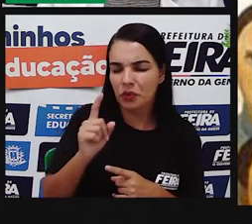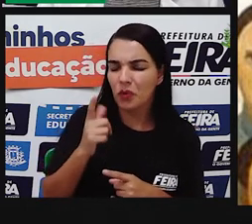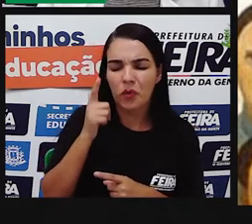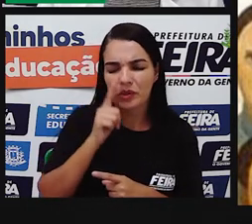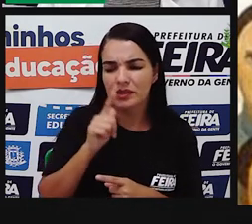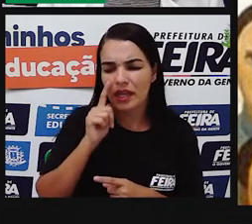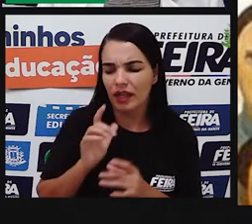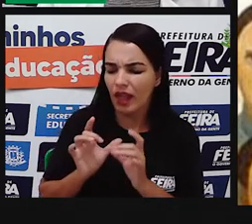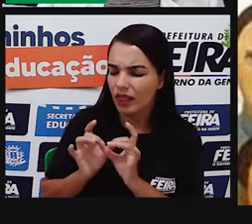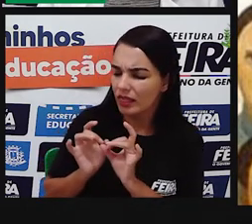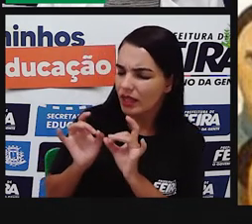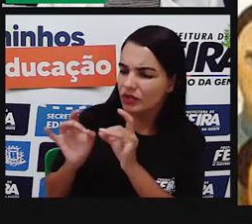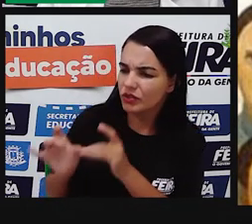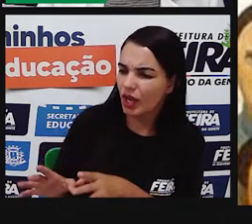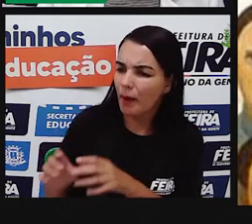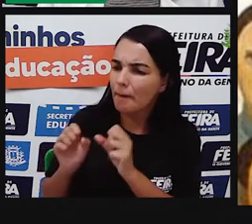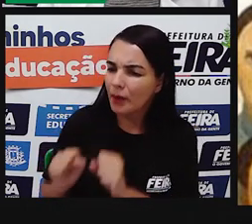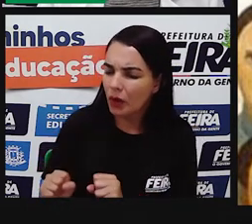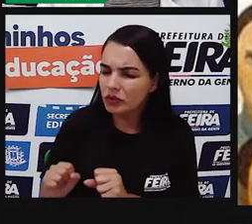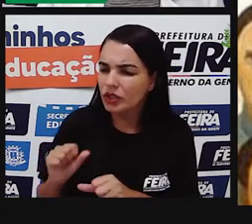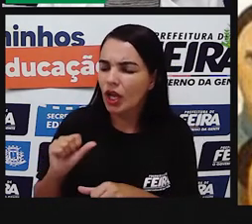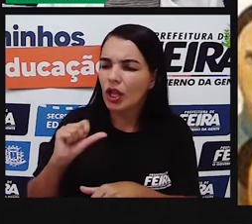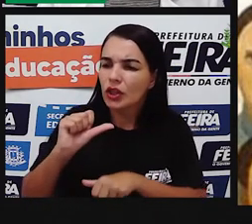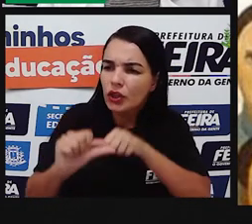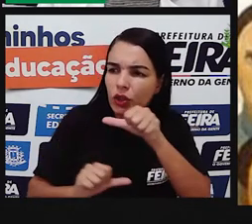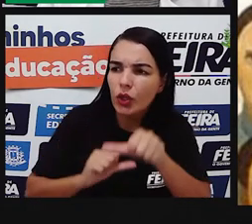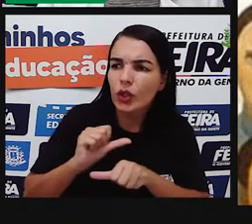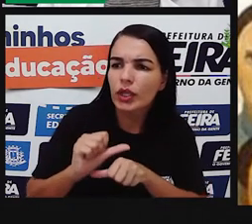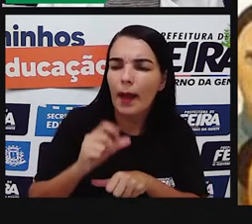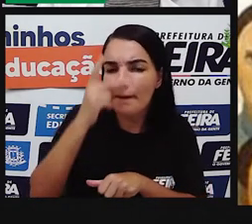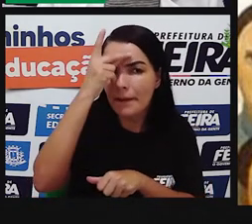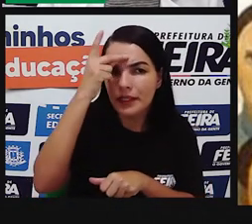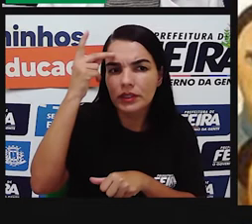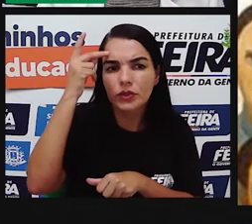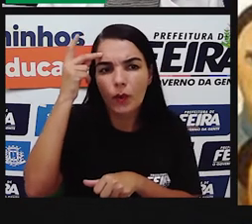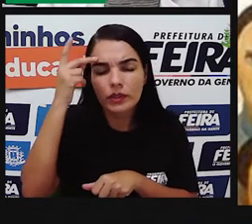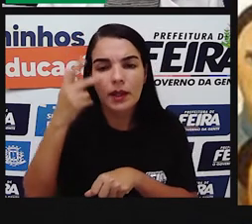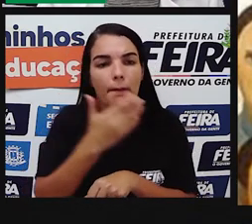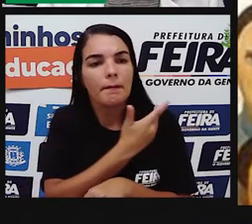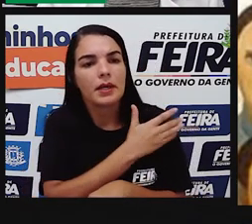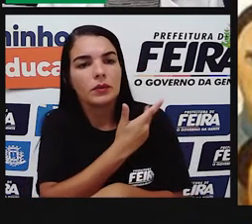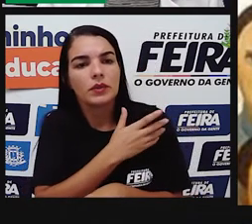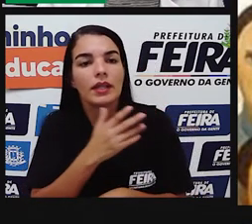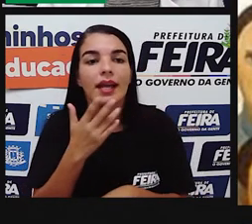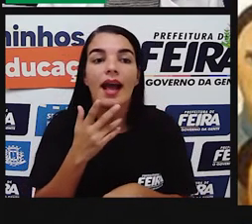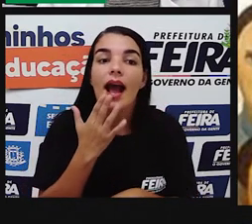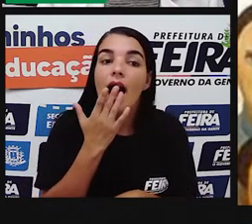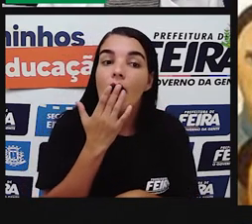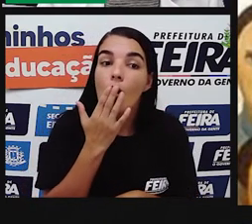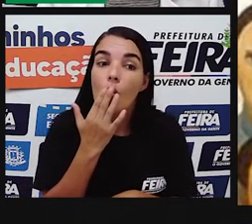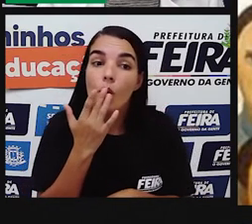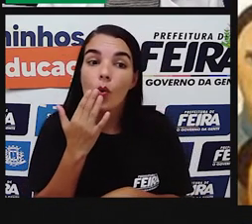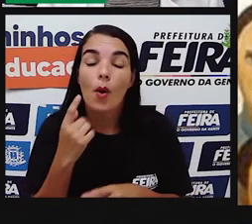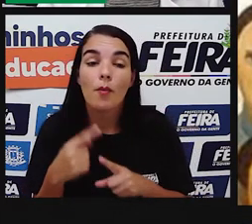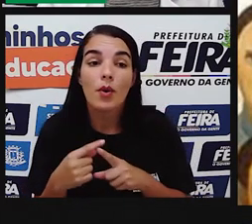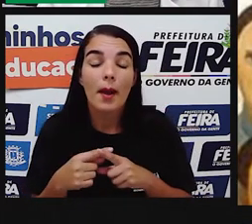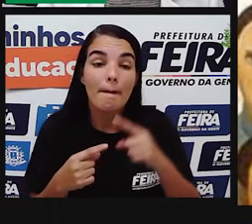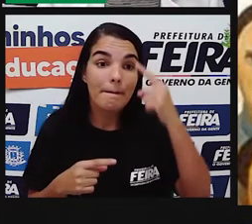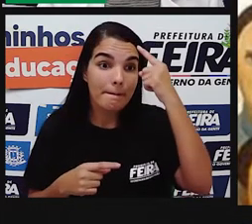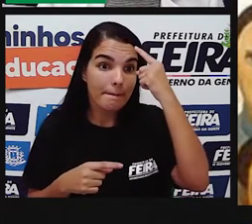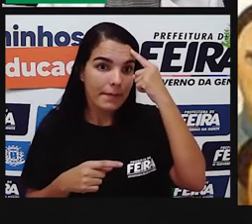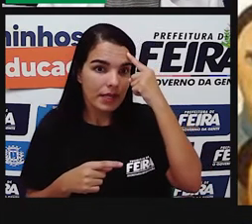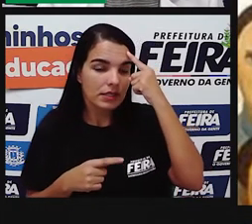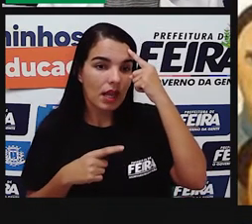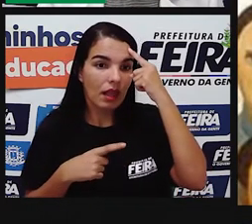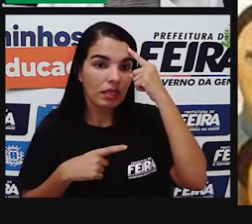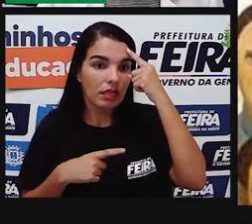podem vir a se tornar racistas. Um racista acredita que existem raças superiores às